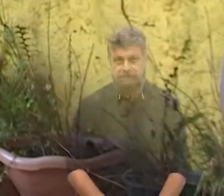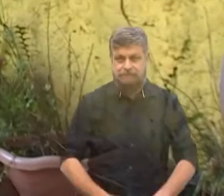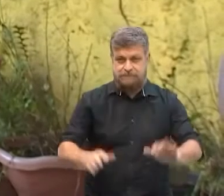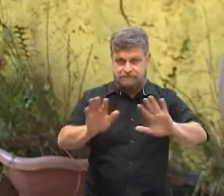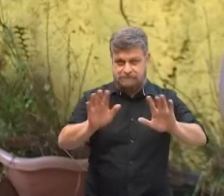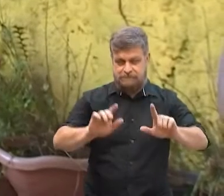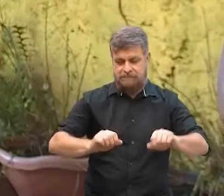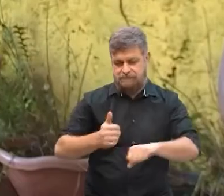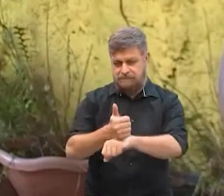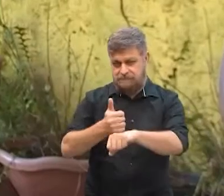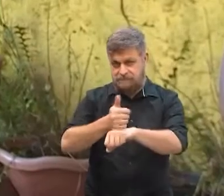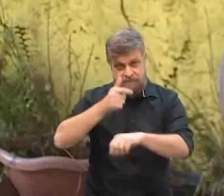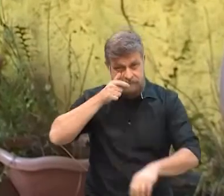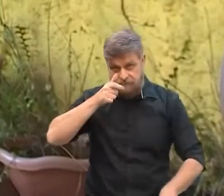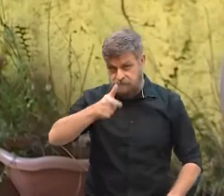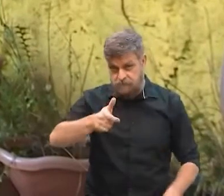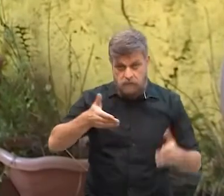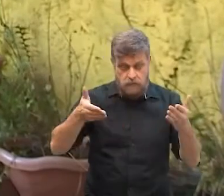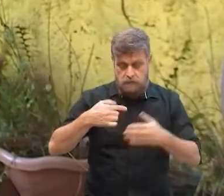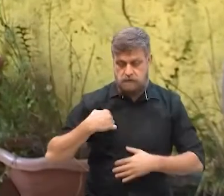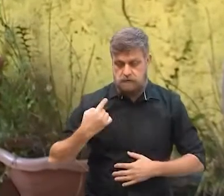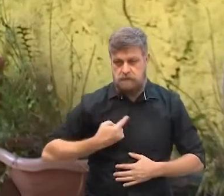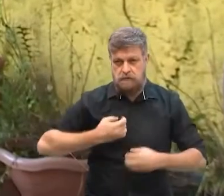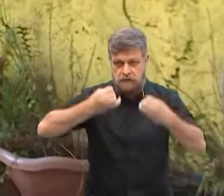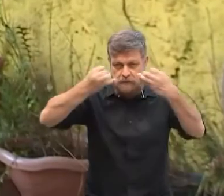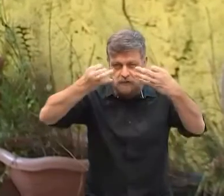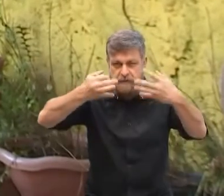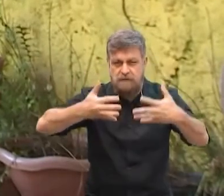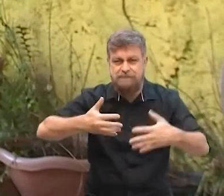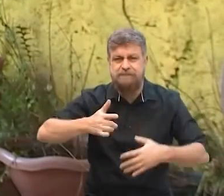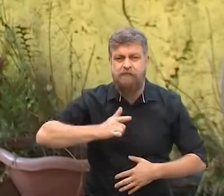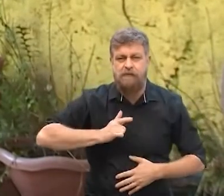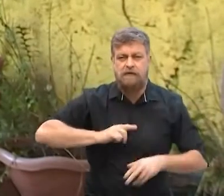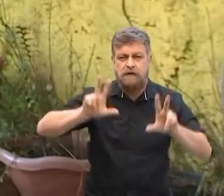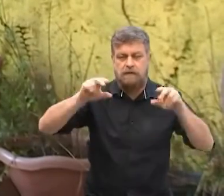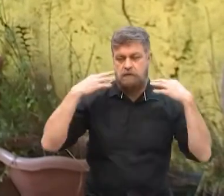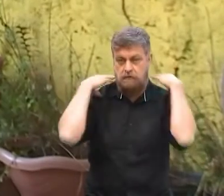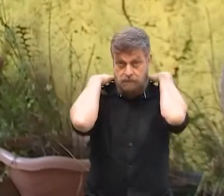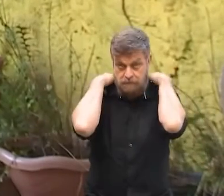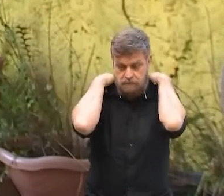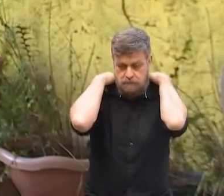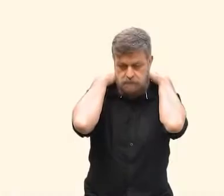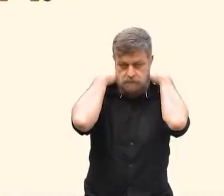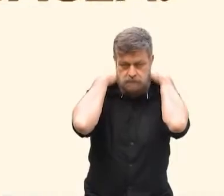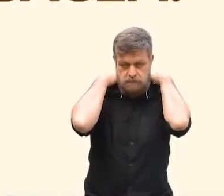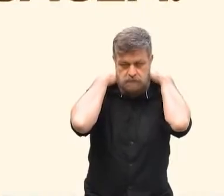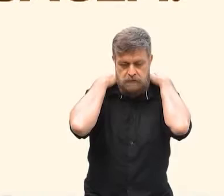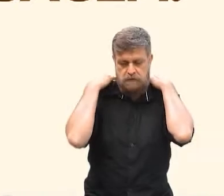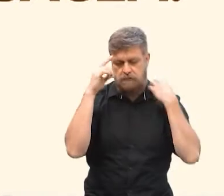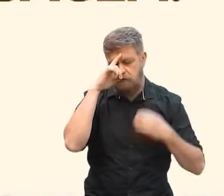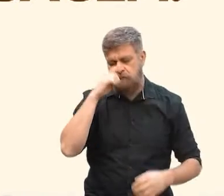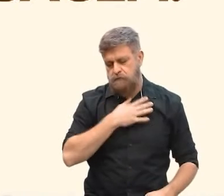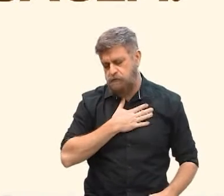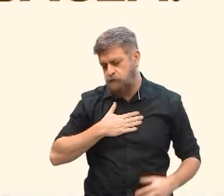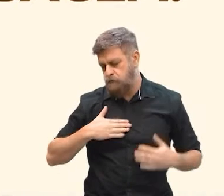É o quadro Se Liga na Profissão e olha só, hoje a gente vai falar sobre massoterapeuta. Então se liga aí, bora!